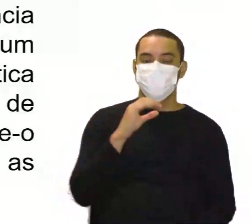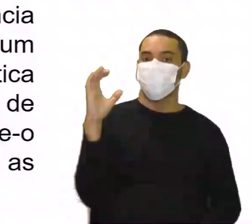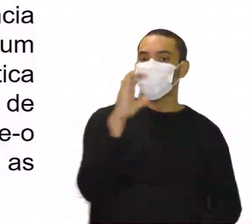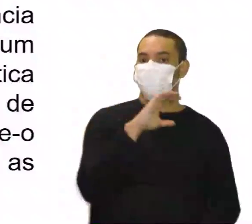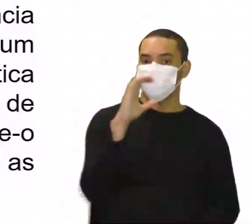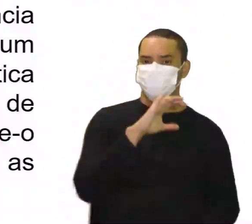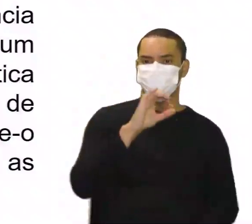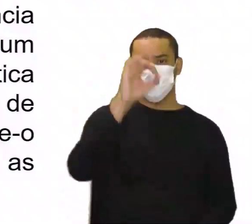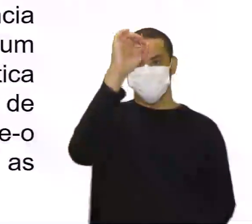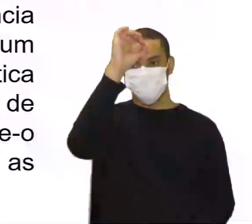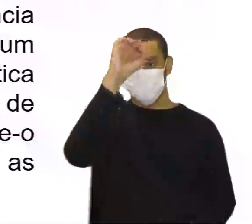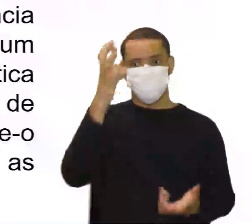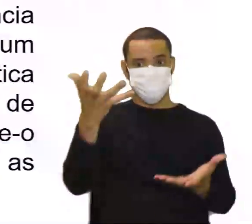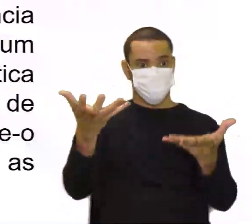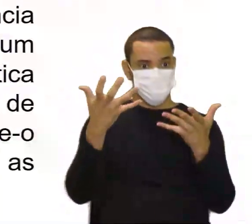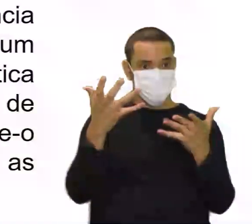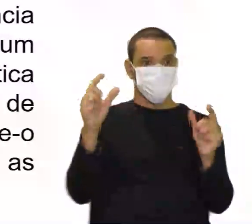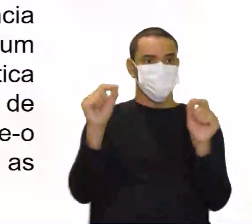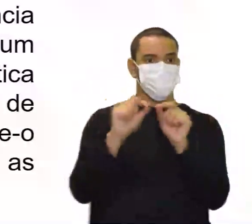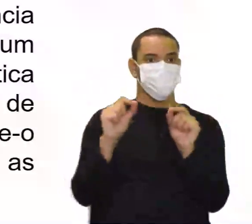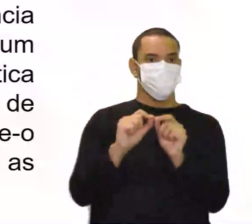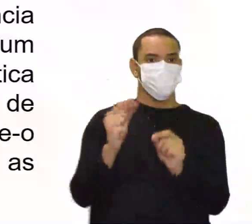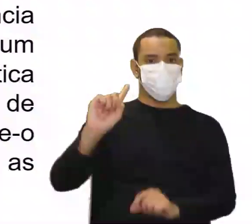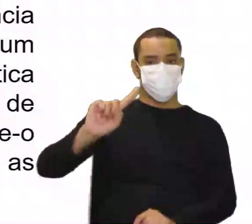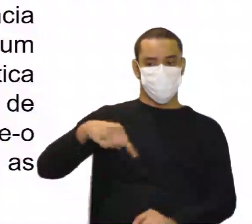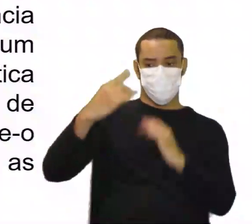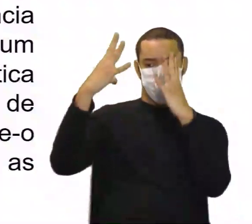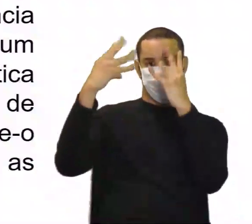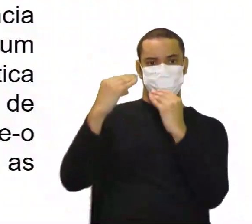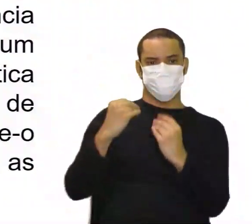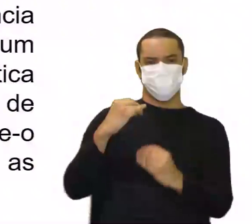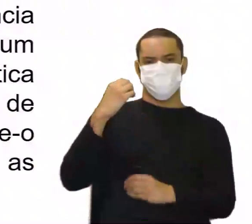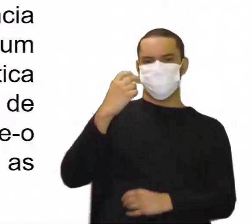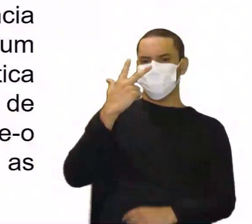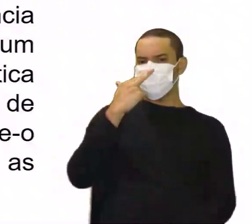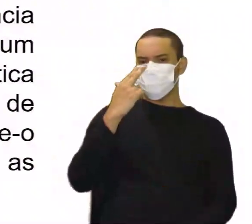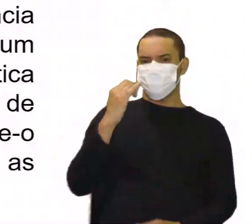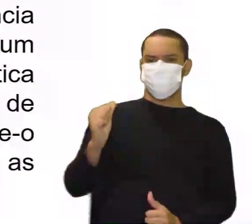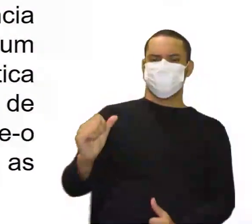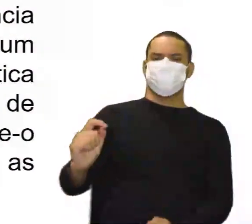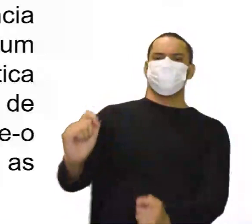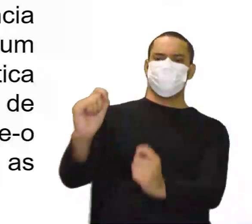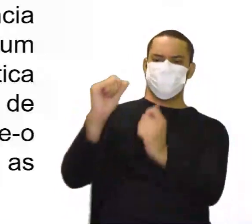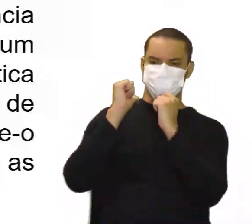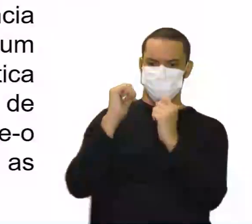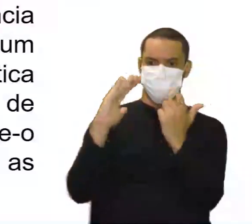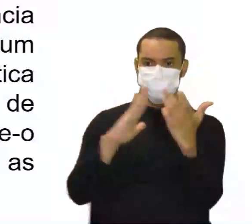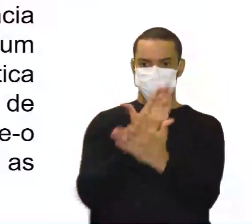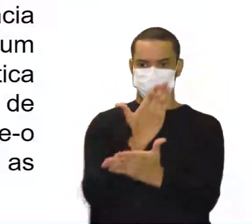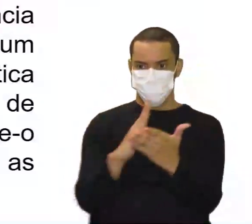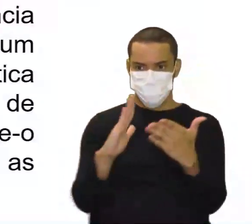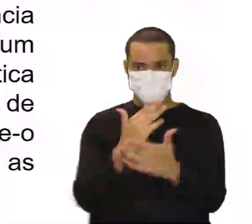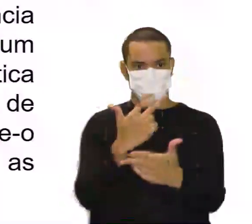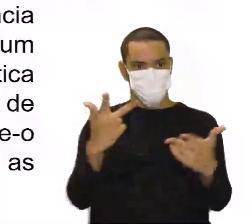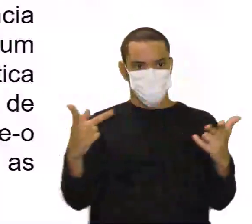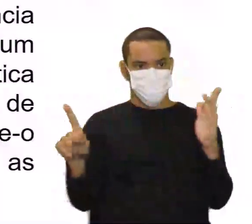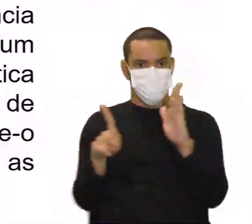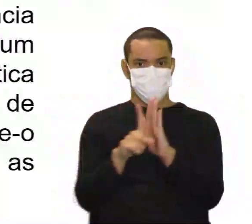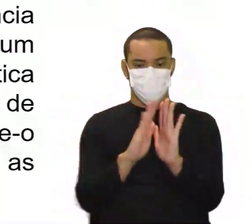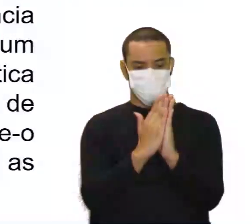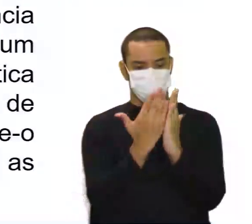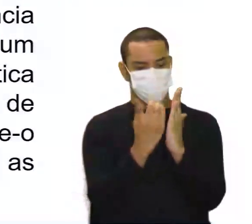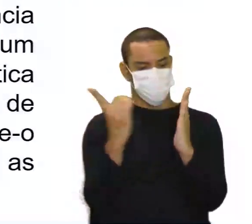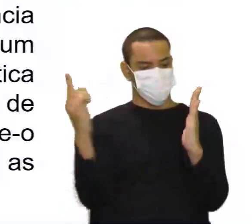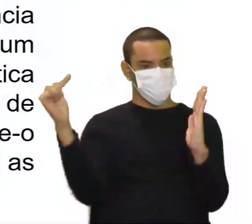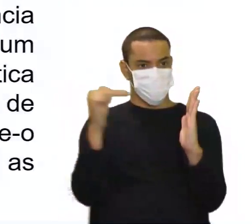ligeiros e ignorantes quiserem cometer contra mim o abuso de invocar alguns passos da Escritura